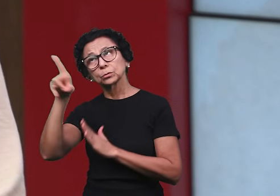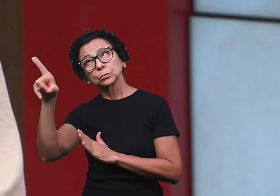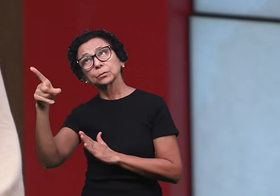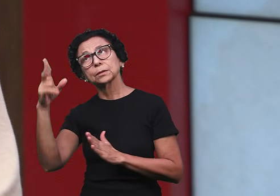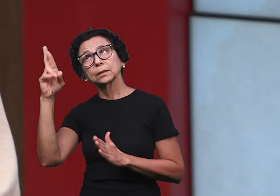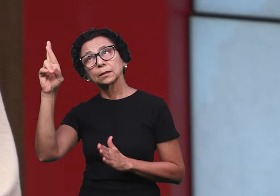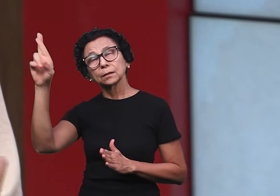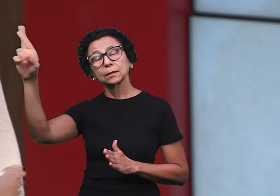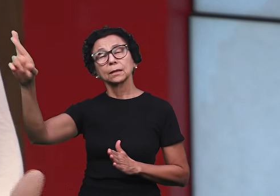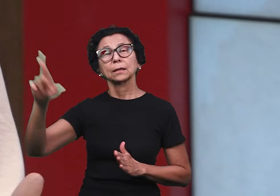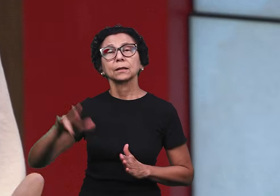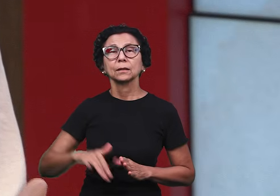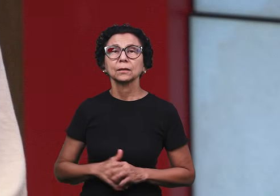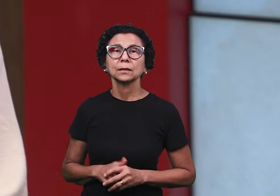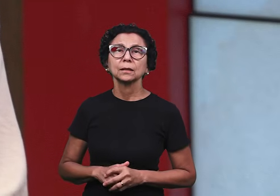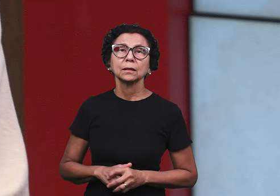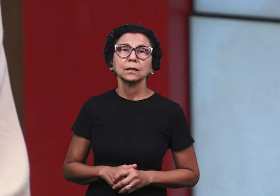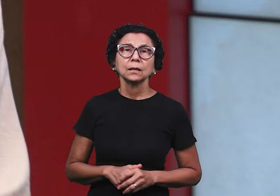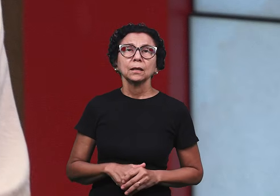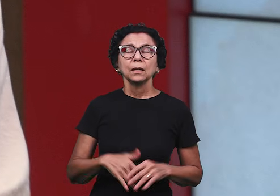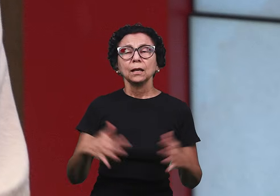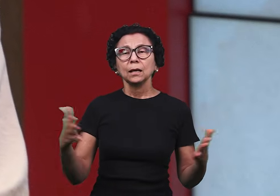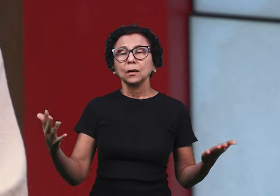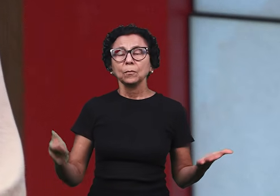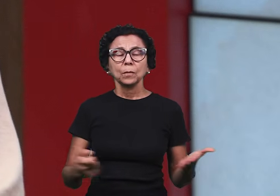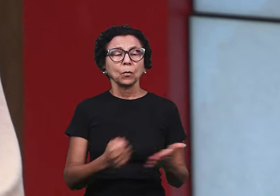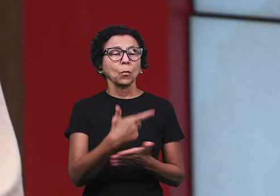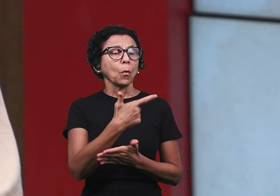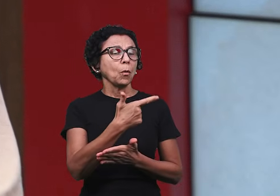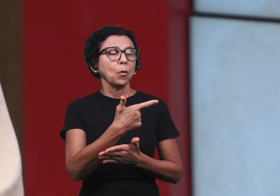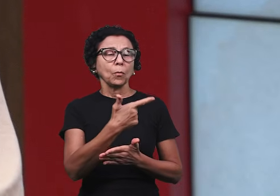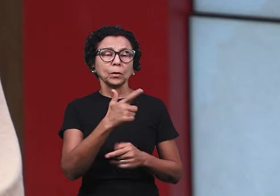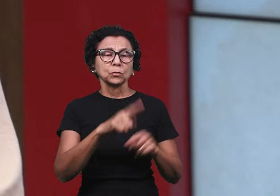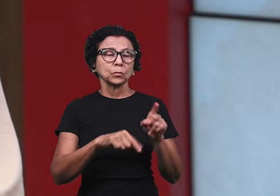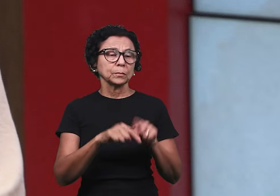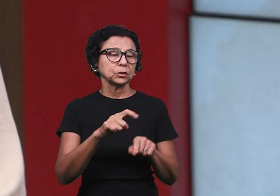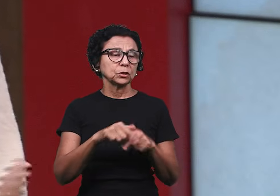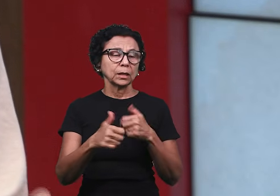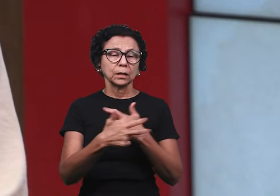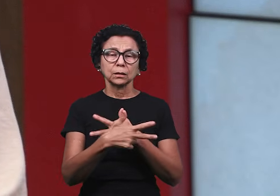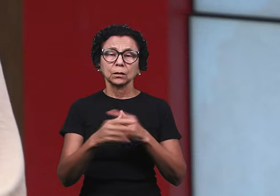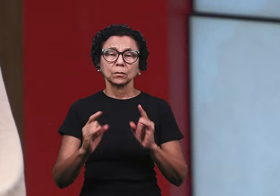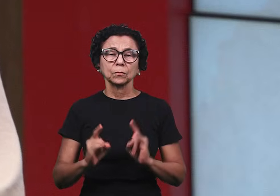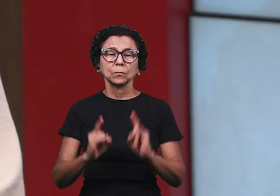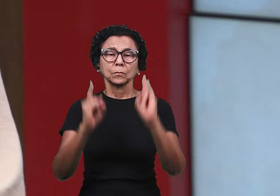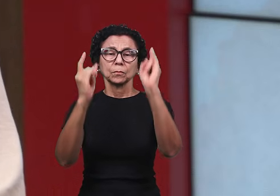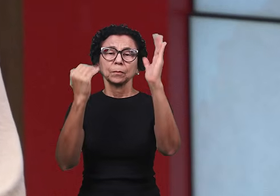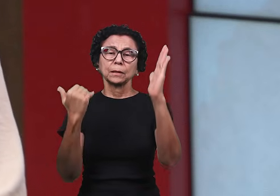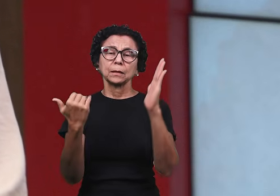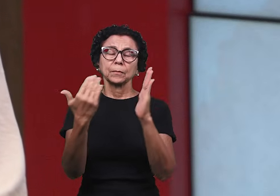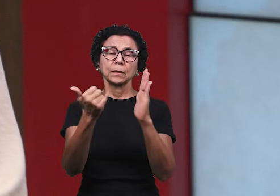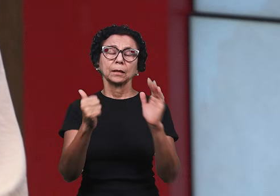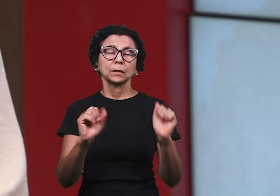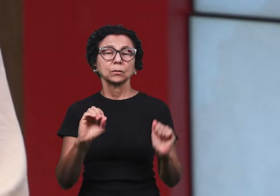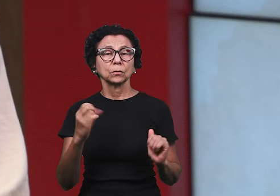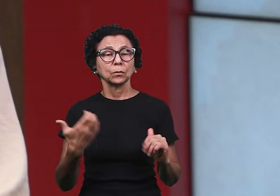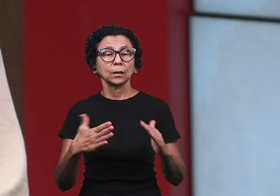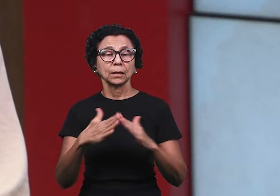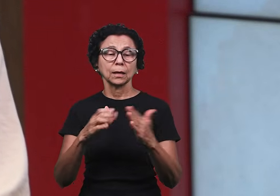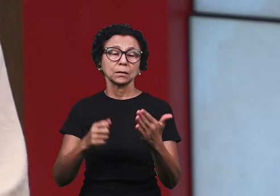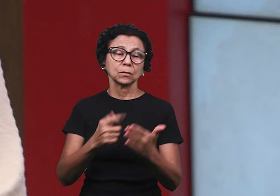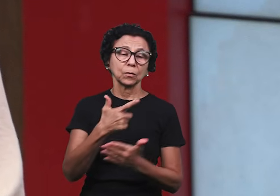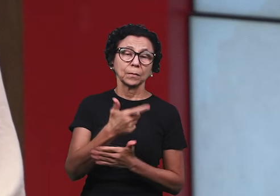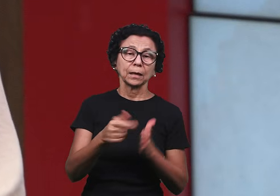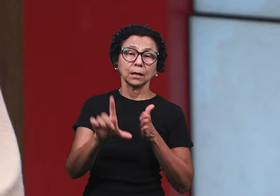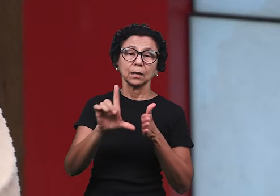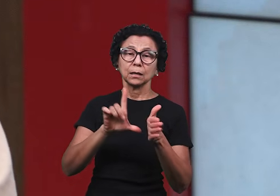numa decisão simples, num carro que você vai comprar, na troca de um apartamento, né, de uma casa, numa decisão onde os filhos